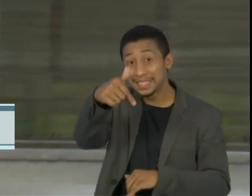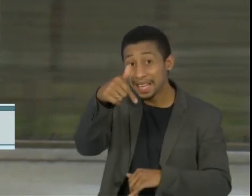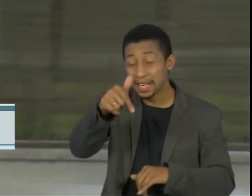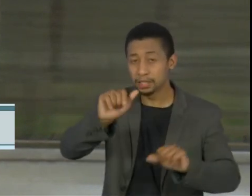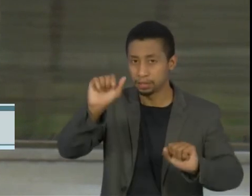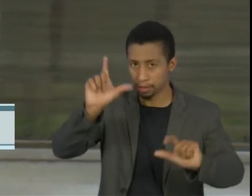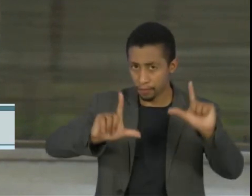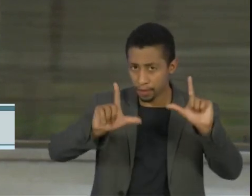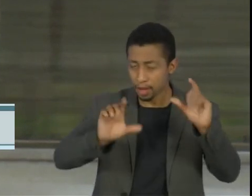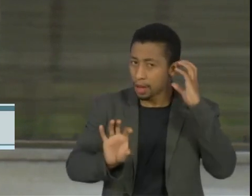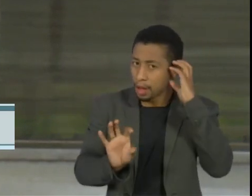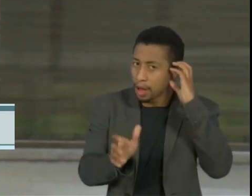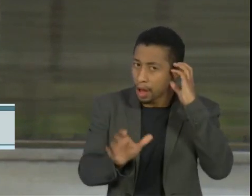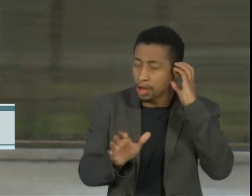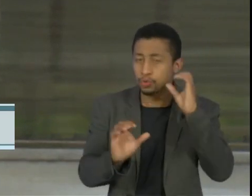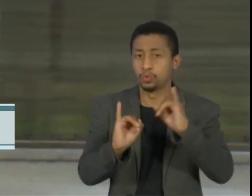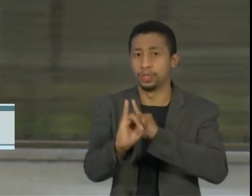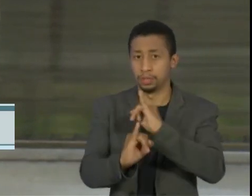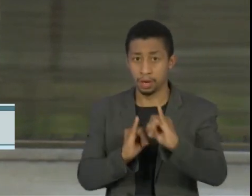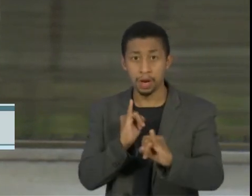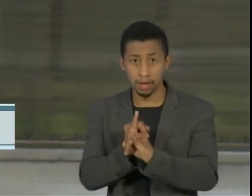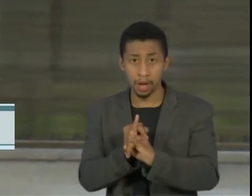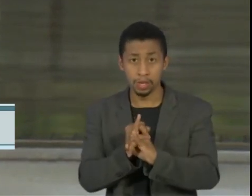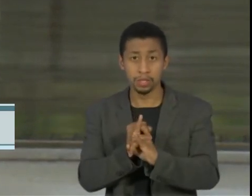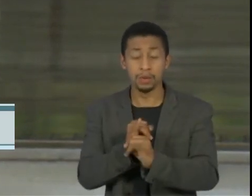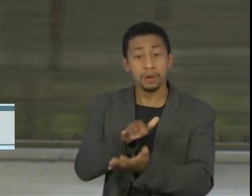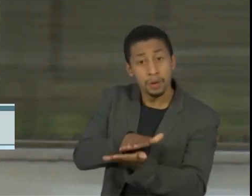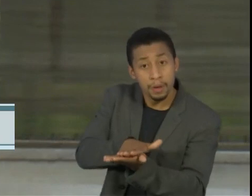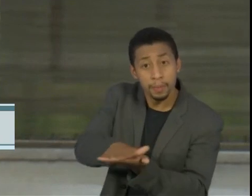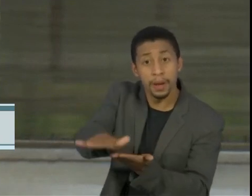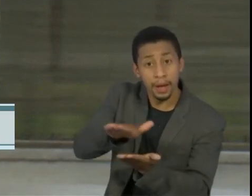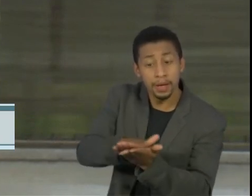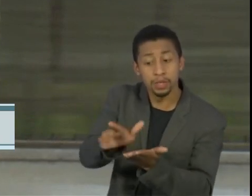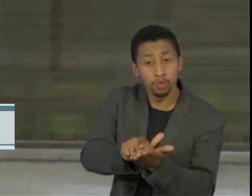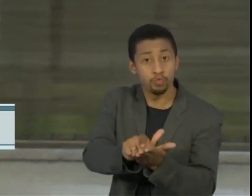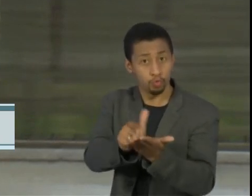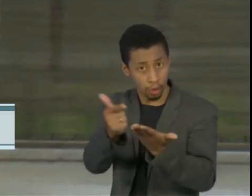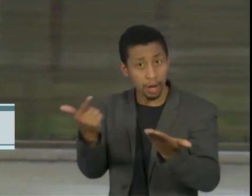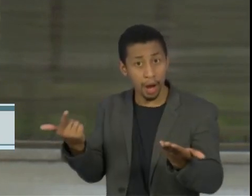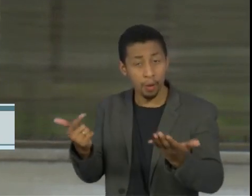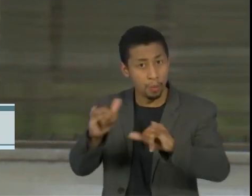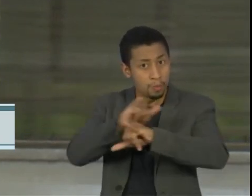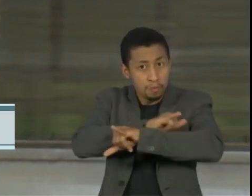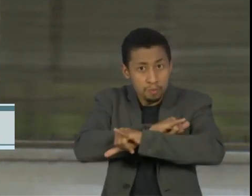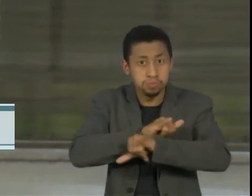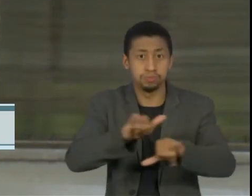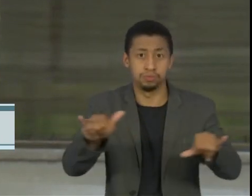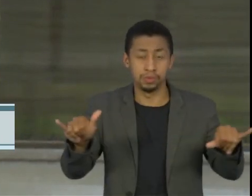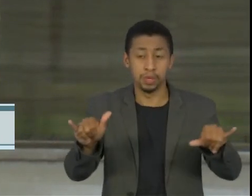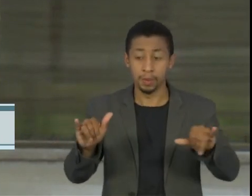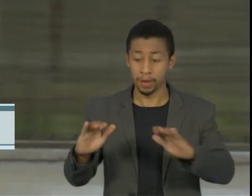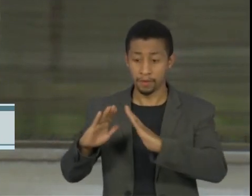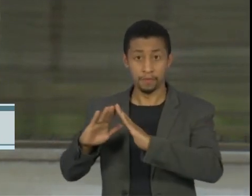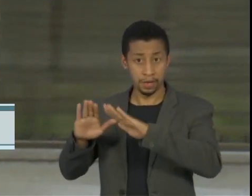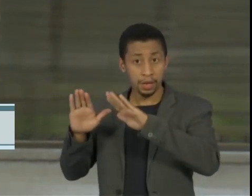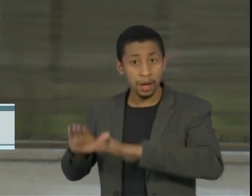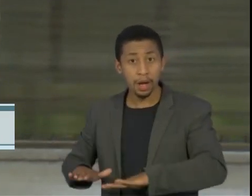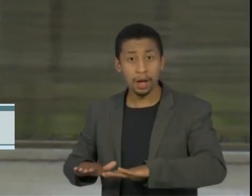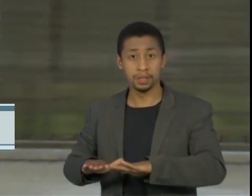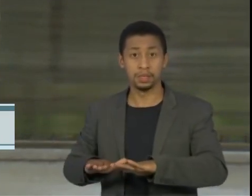internet e também, em alguns casos, em mídia impressa, para isolamento, distanciamento social, educação e uso de